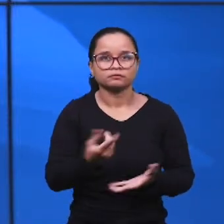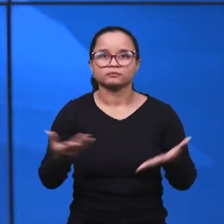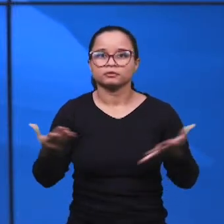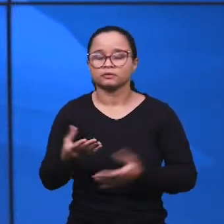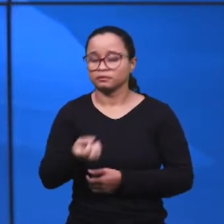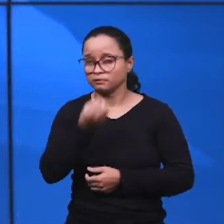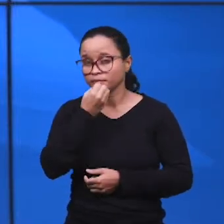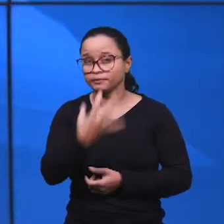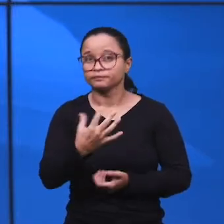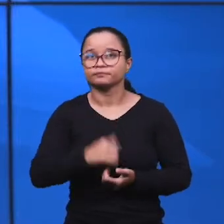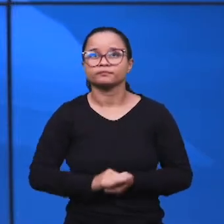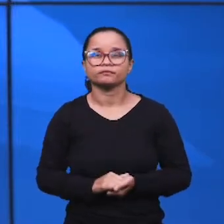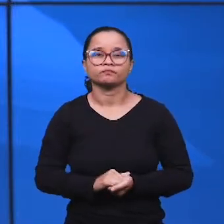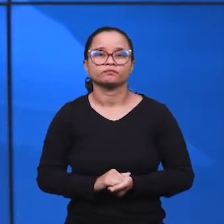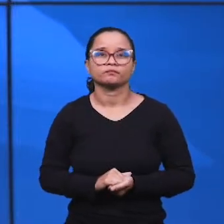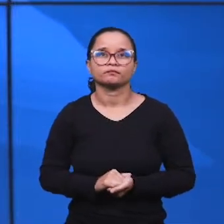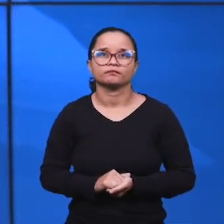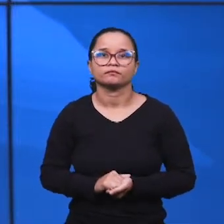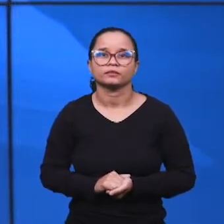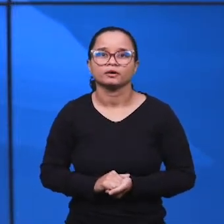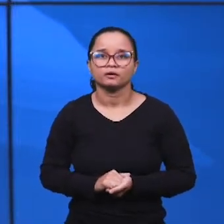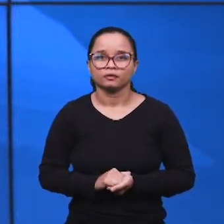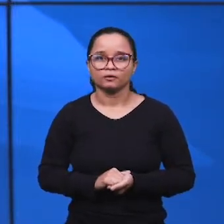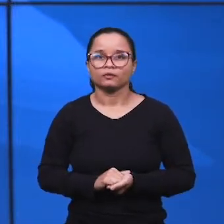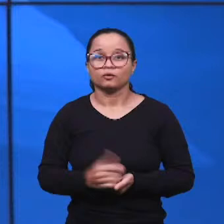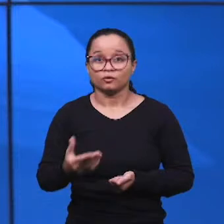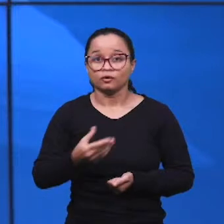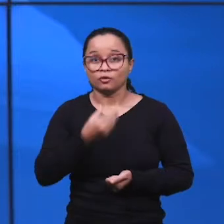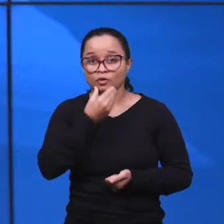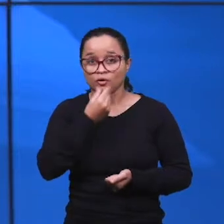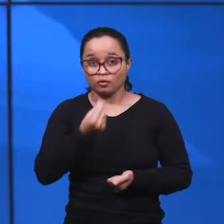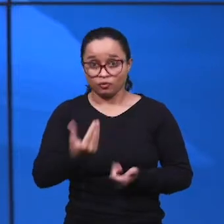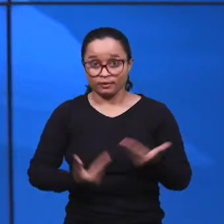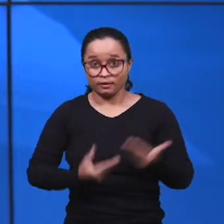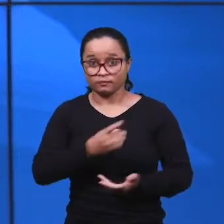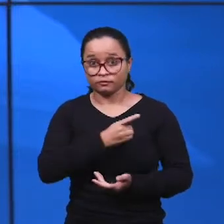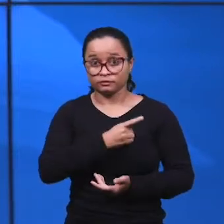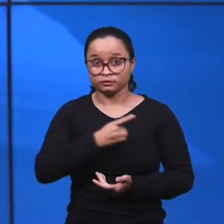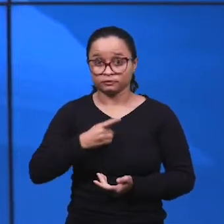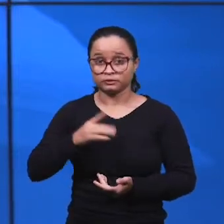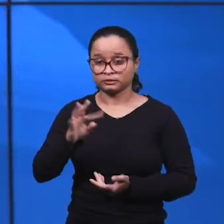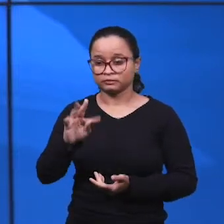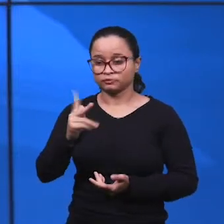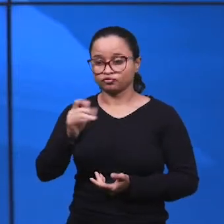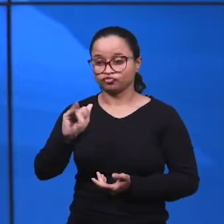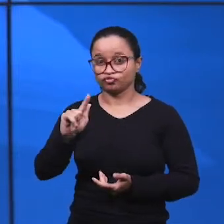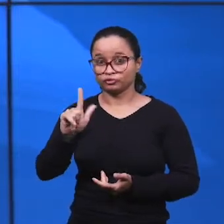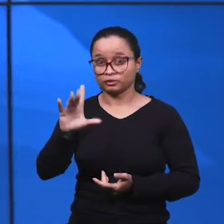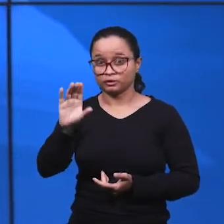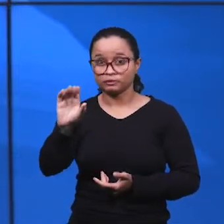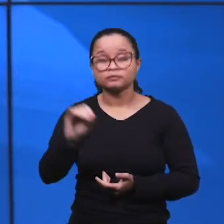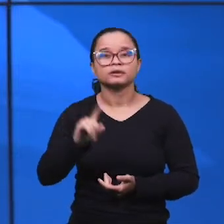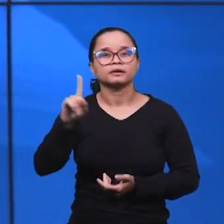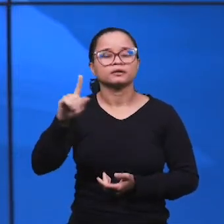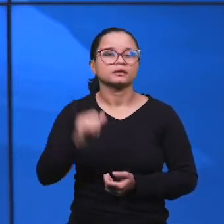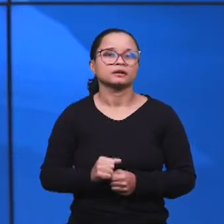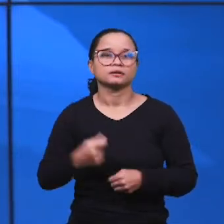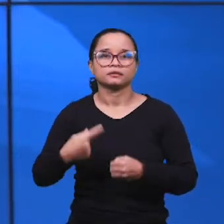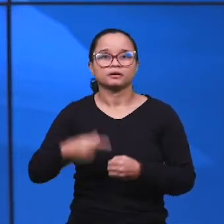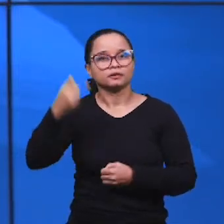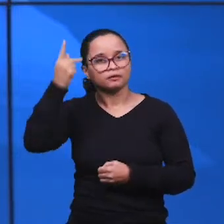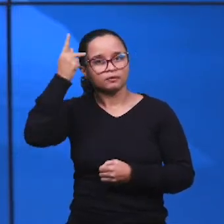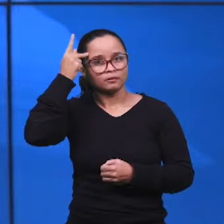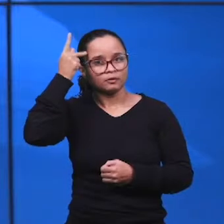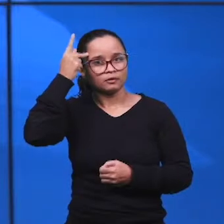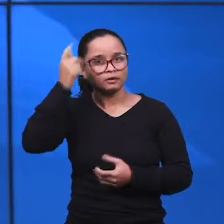bem dada, é o diácono, o irmão Tiago Campi. Ele é da nossa igreja lá em São Paulo, na cidade de São Paulo,